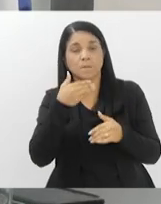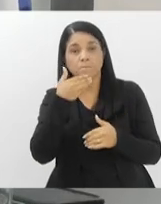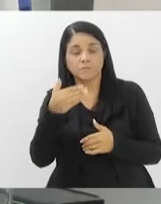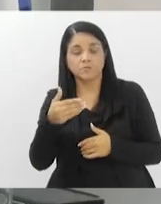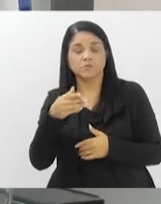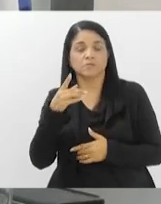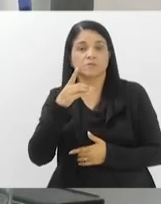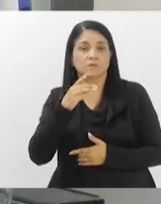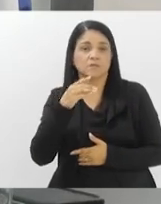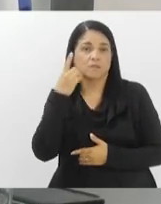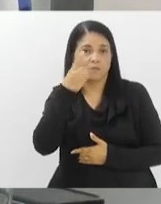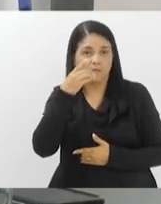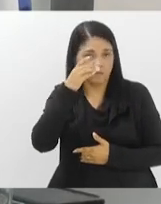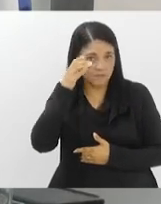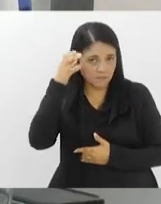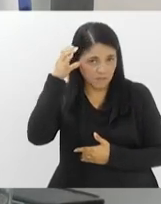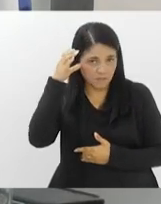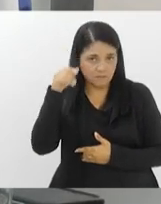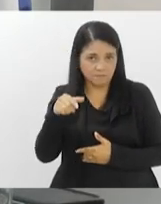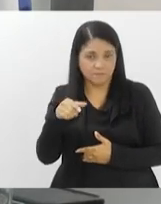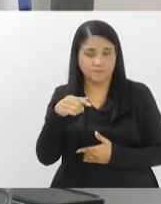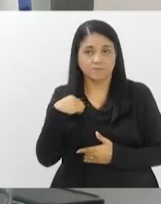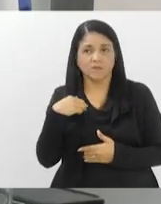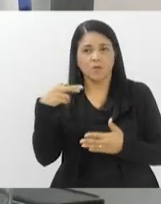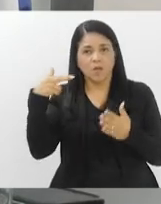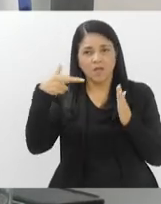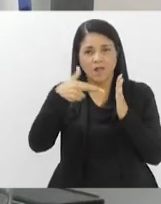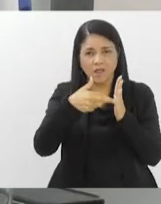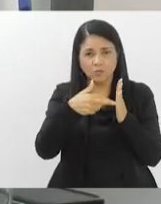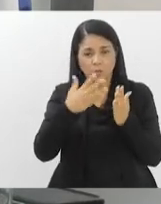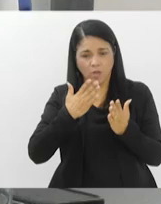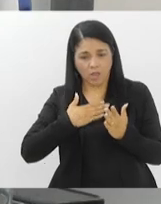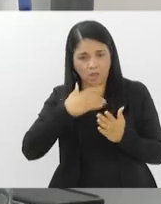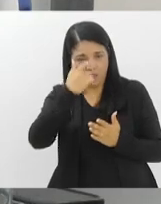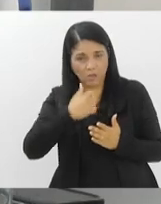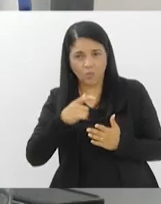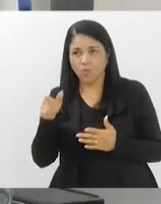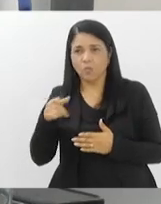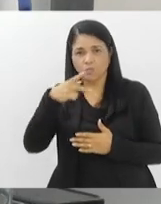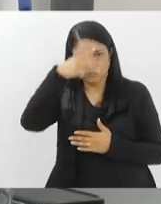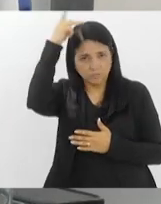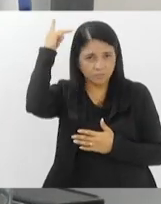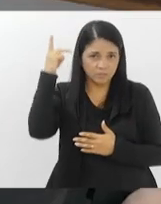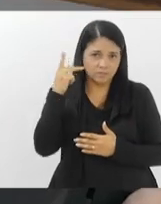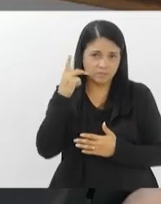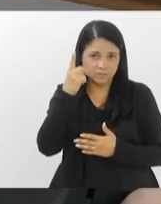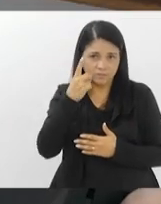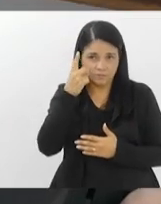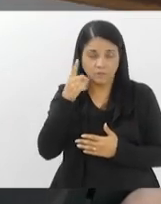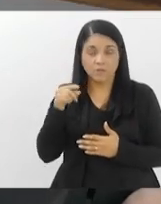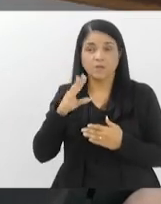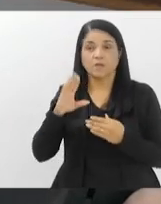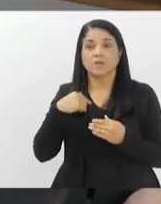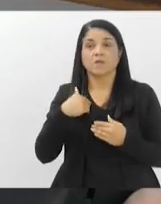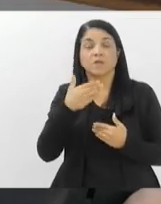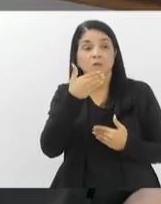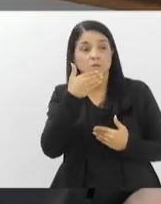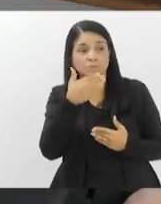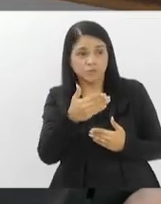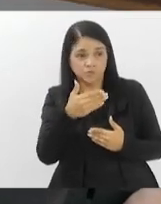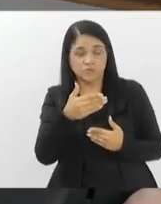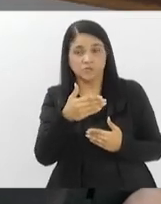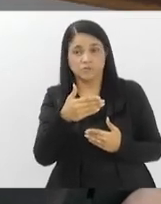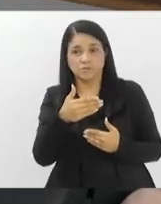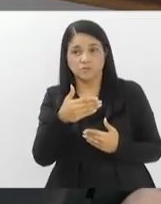Célia. O relator sou eu, deputado Fred. Presidente, eu queria pedir, inclusive, a inclusão de mais um ponto que eu tinha esquecido. Eu vou